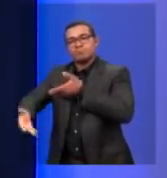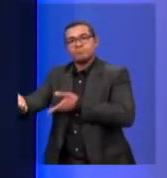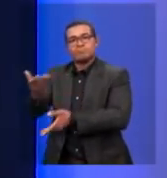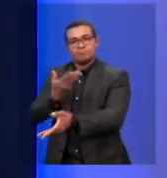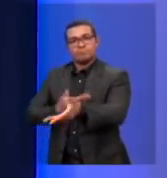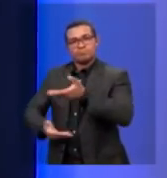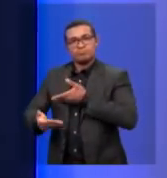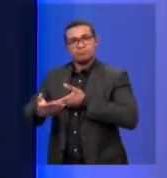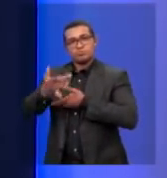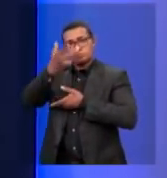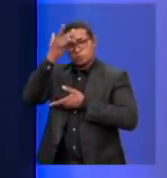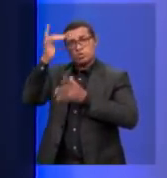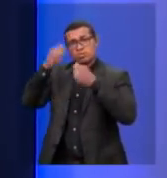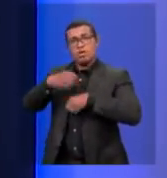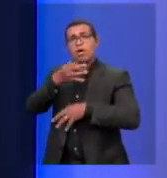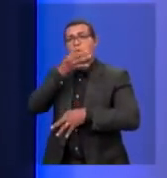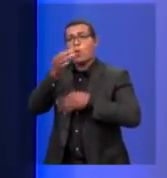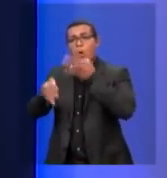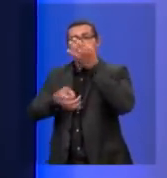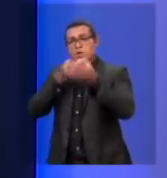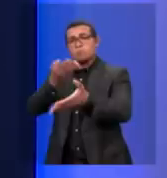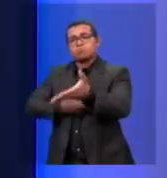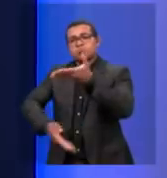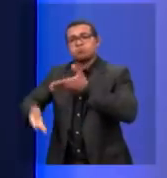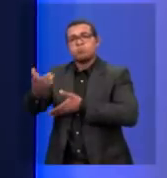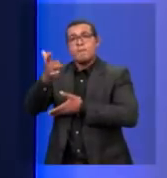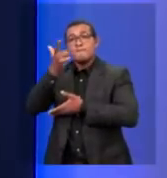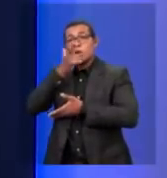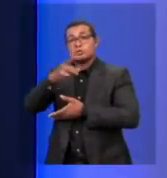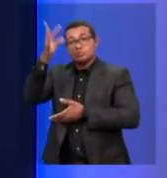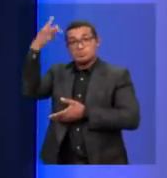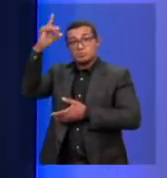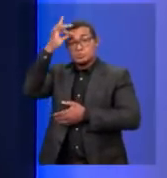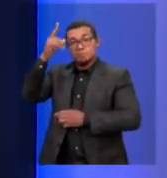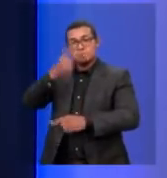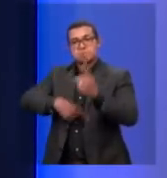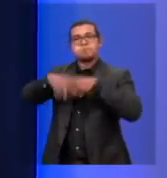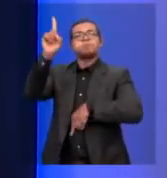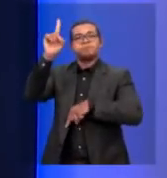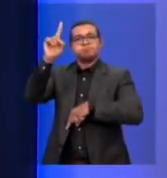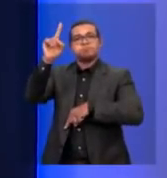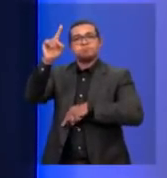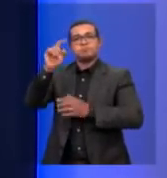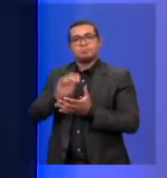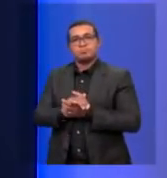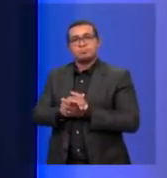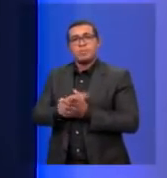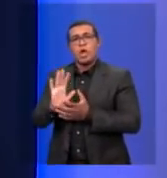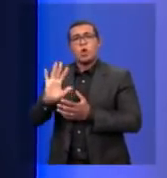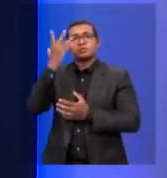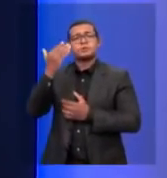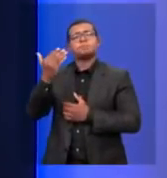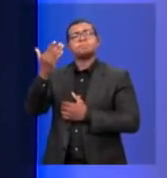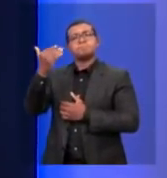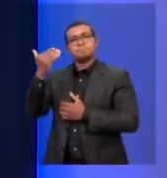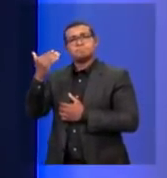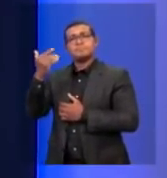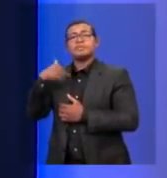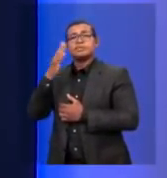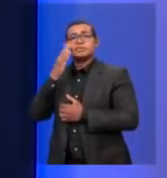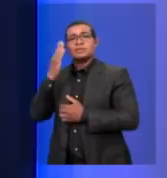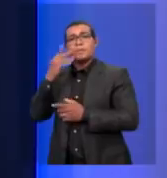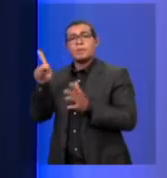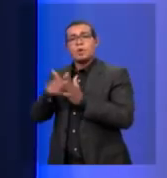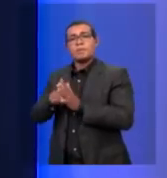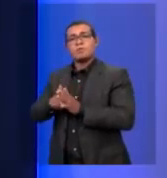colocar as suas opiniões e contribuir para o desenvolvimento do estado do espírito santo o episódio que aconteceu é das